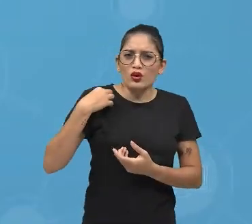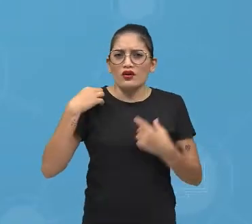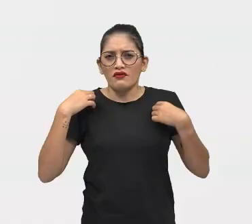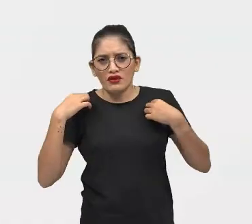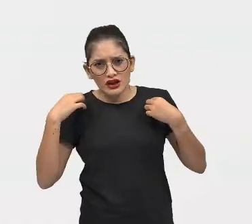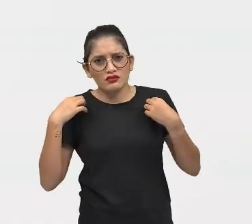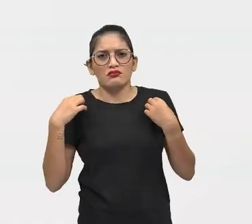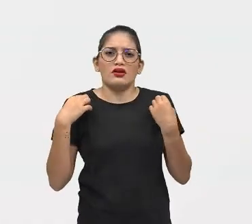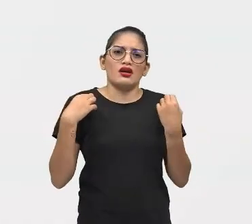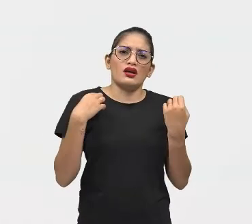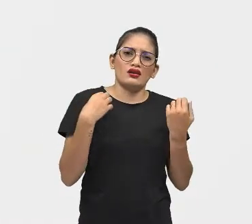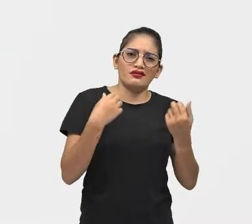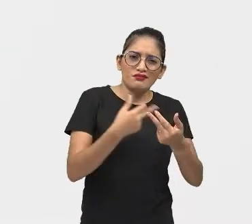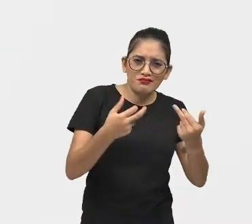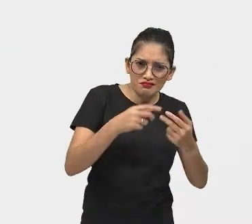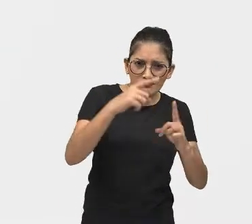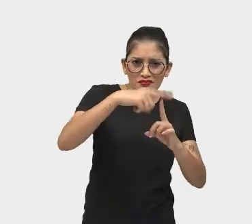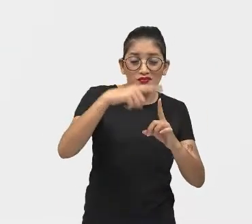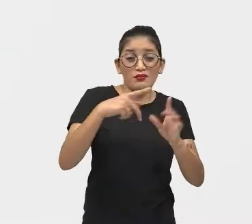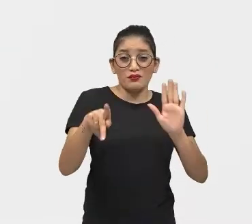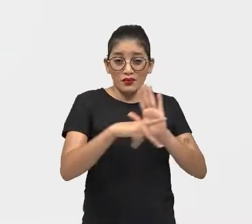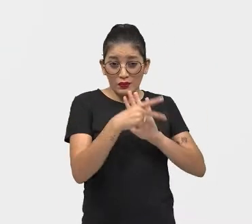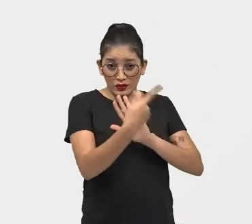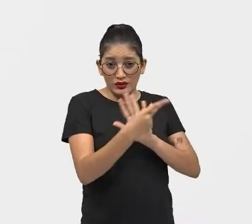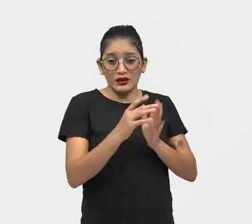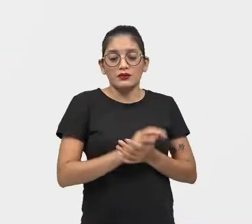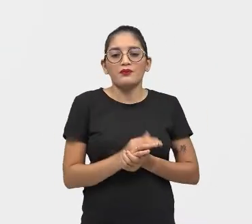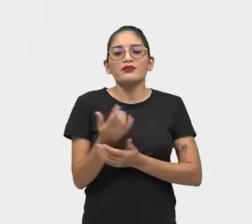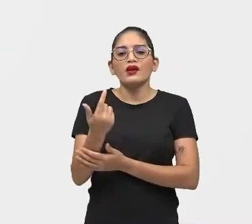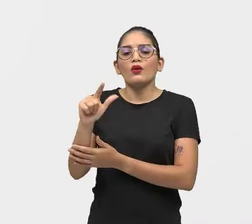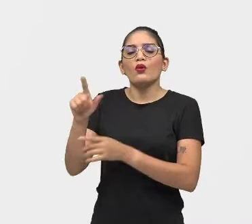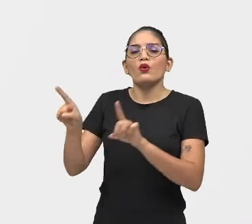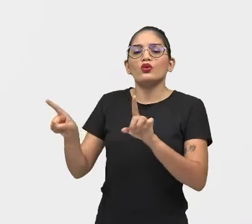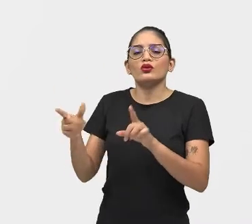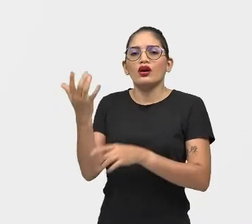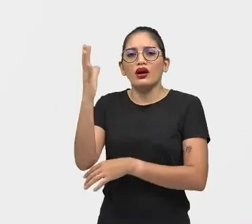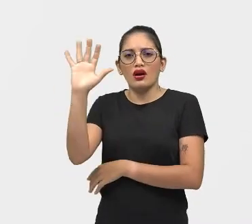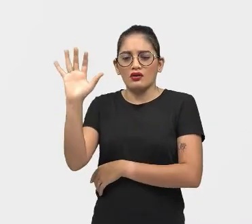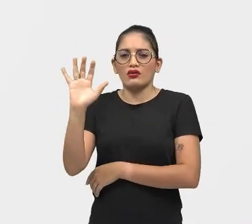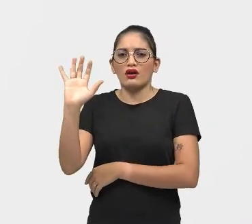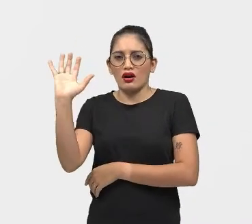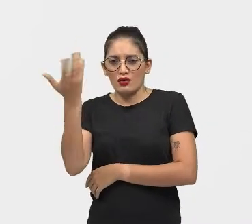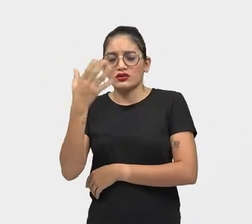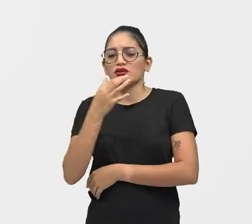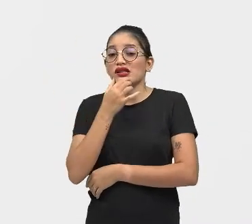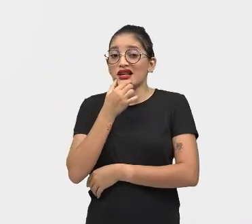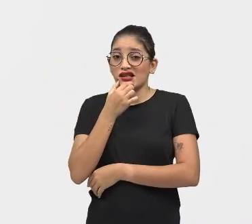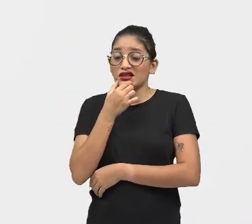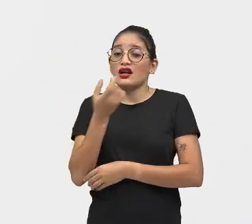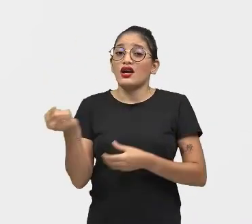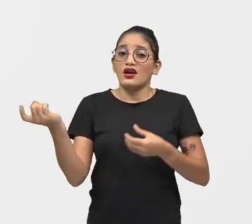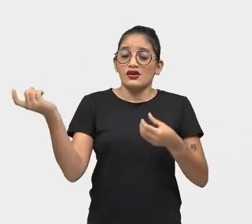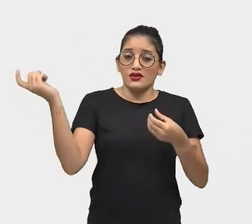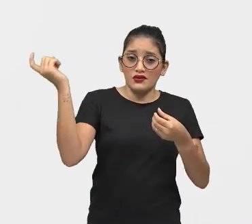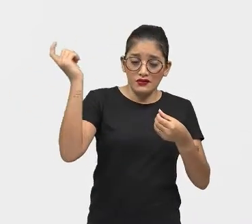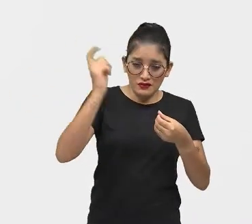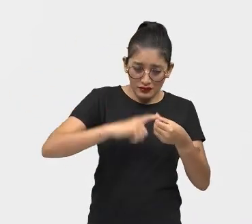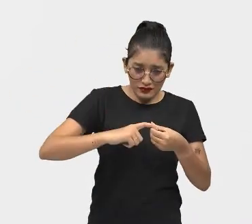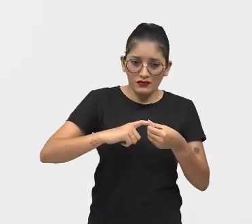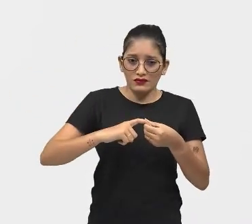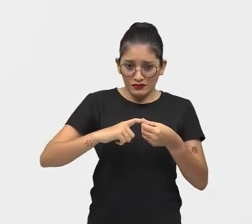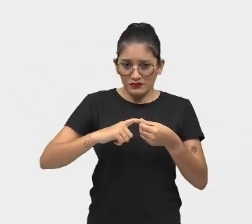E o anglicanismo aconteceu lá na Inglaterra e foi para os Estados Unidos, para a América,